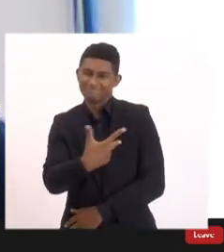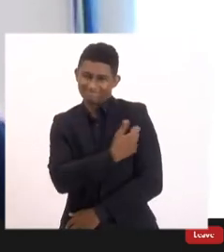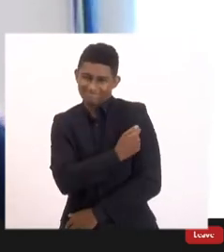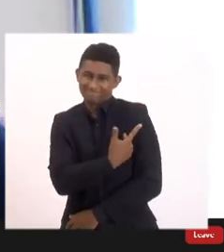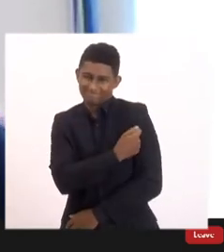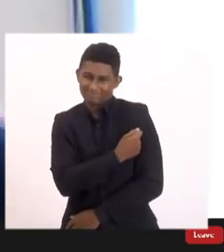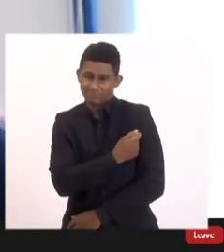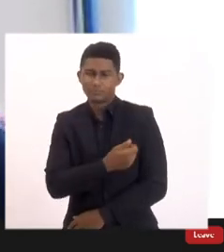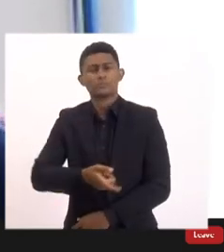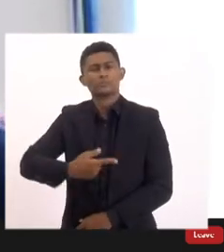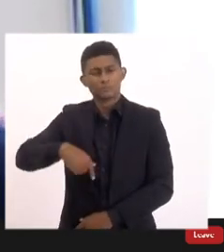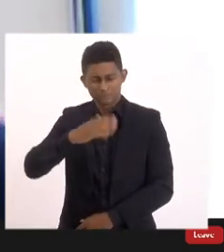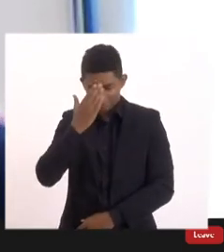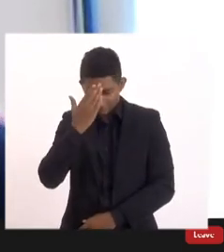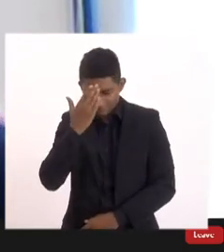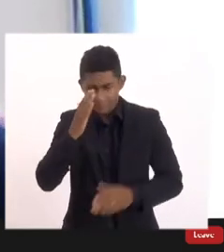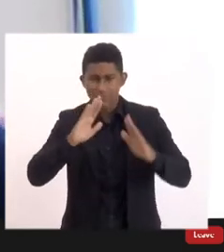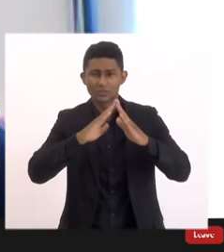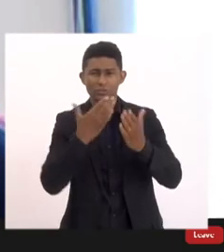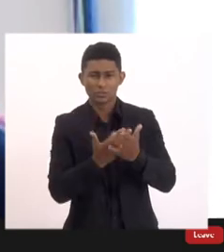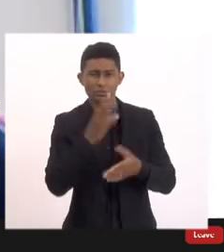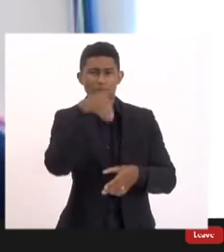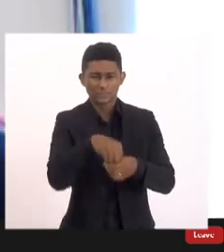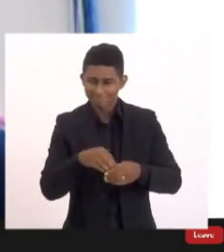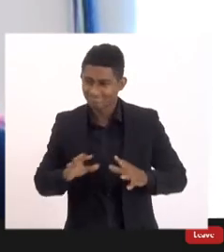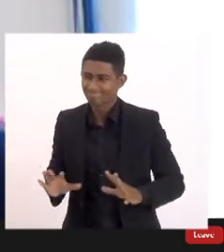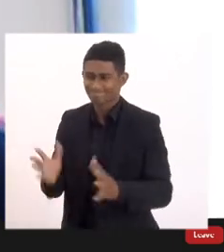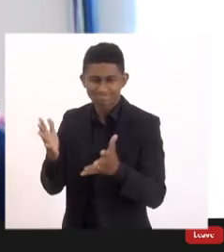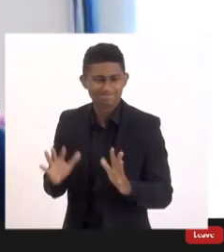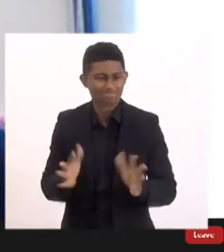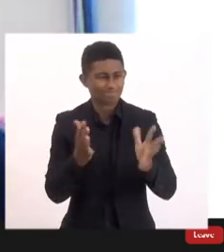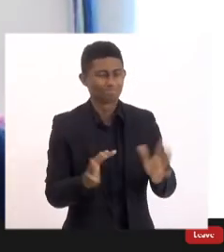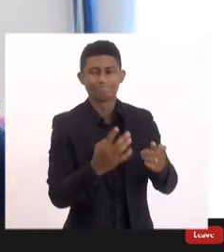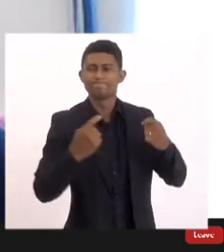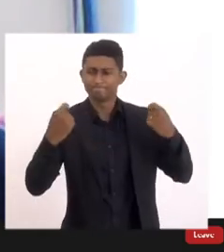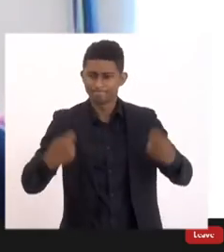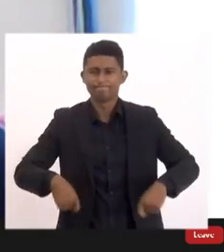tem dúvida do papel da escola para mobilizar. Então,